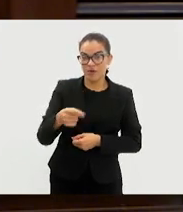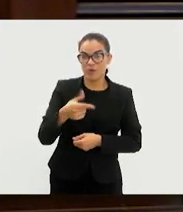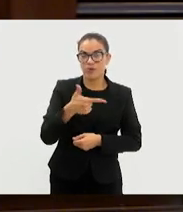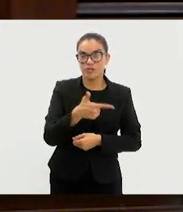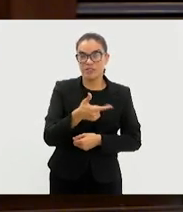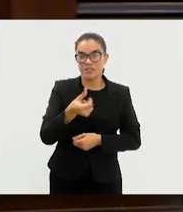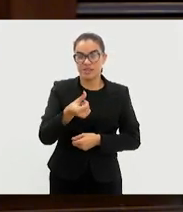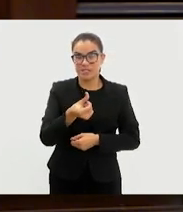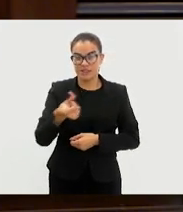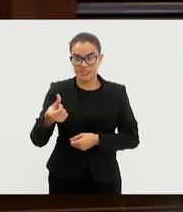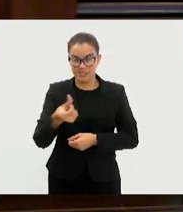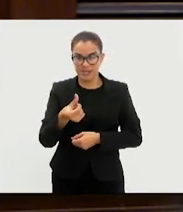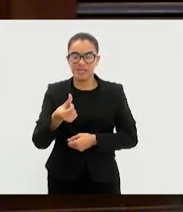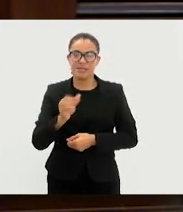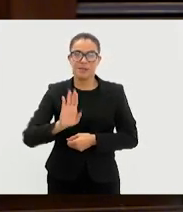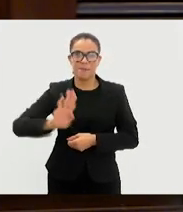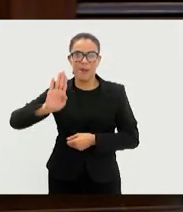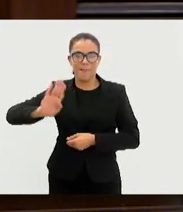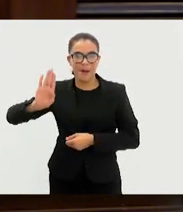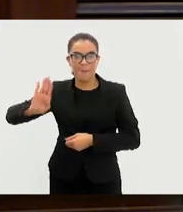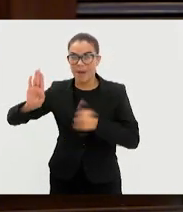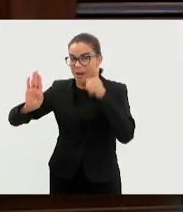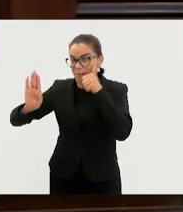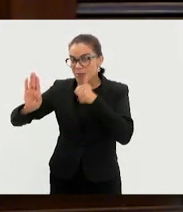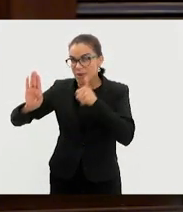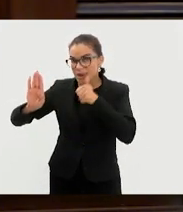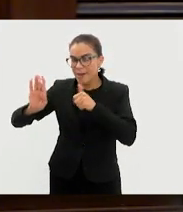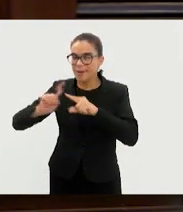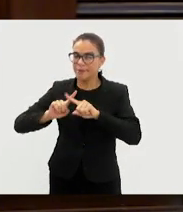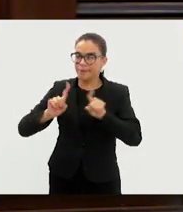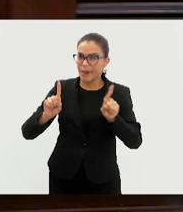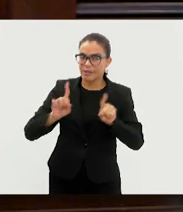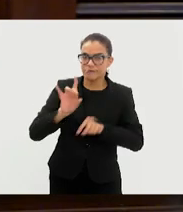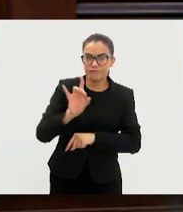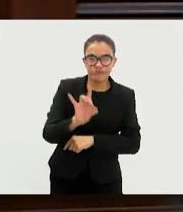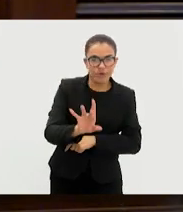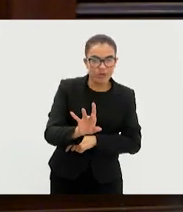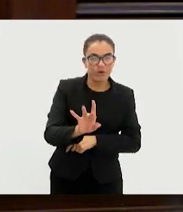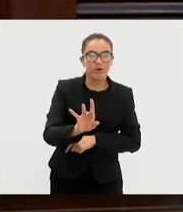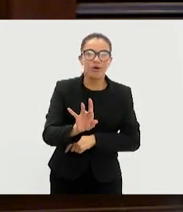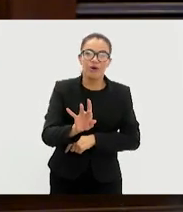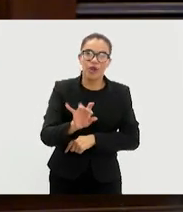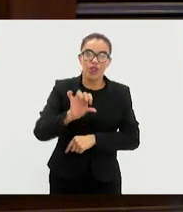29.262 candidaturas femininas, sendo que apenas